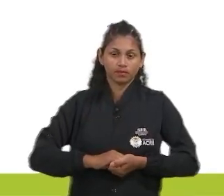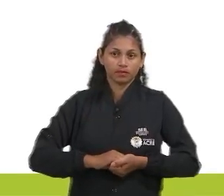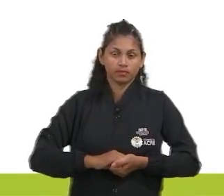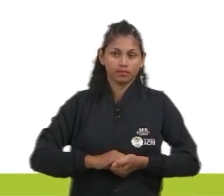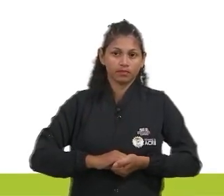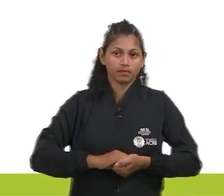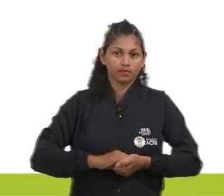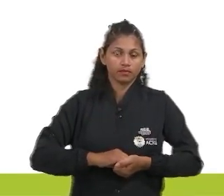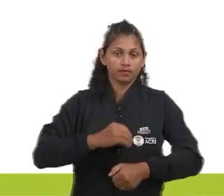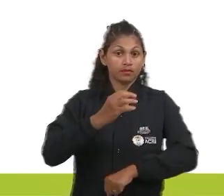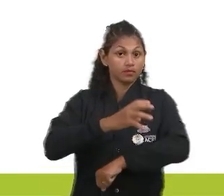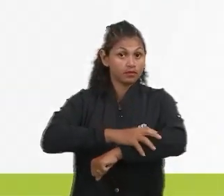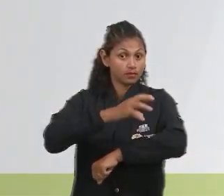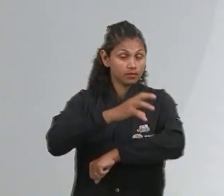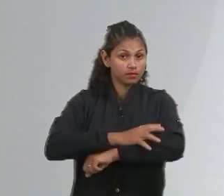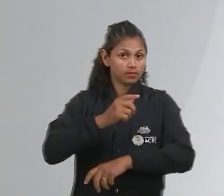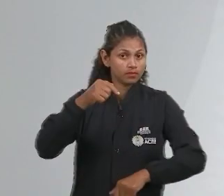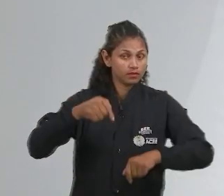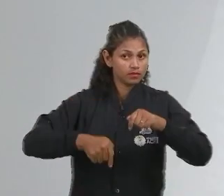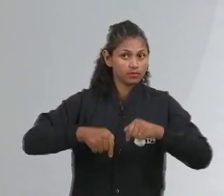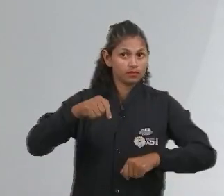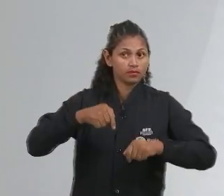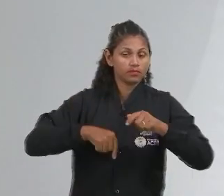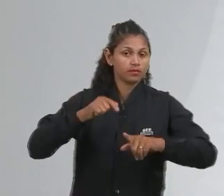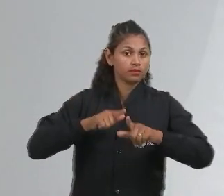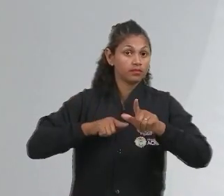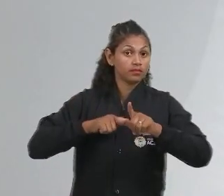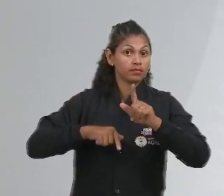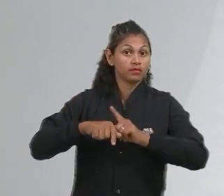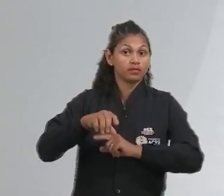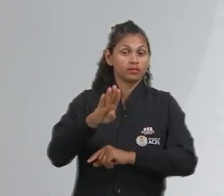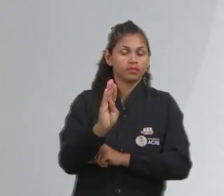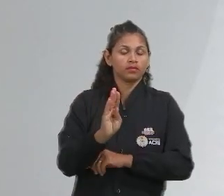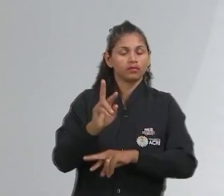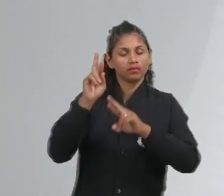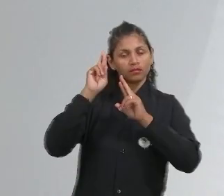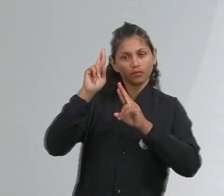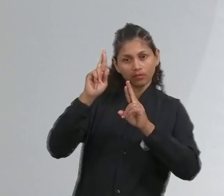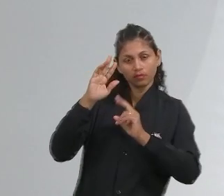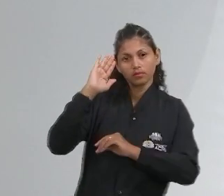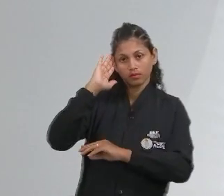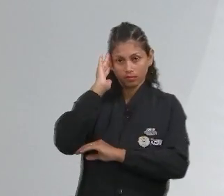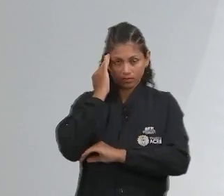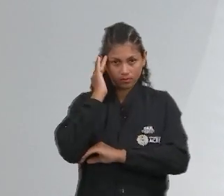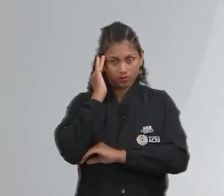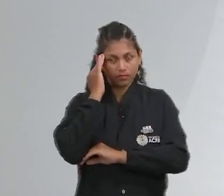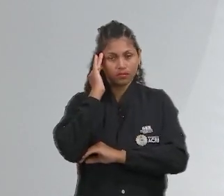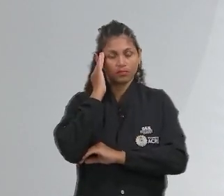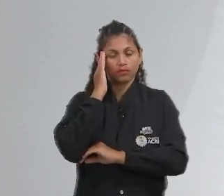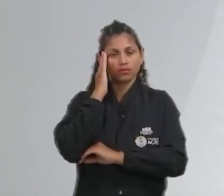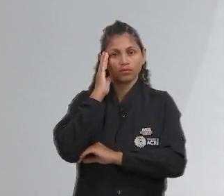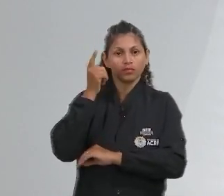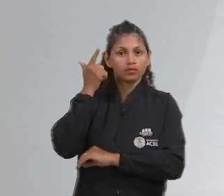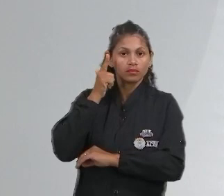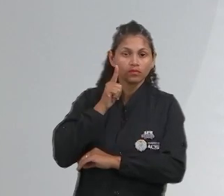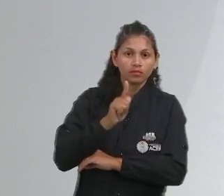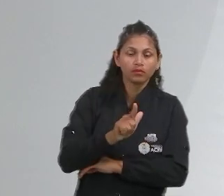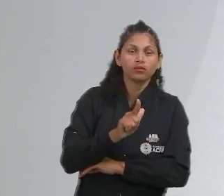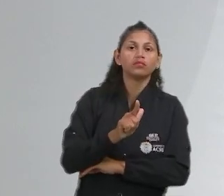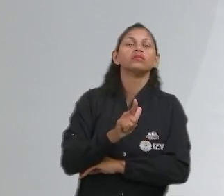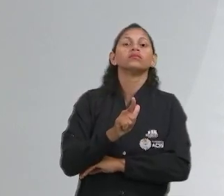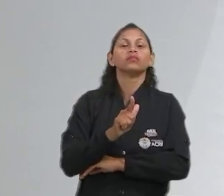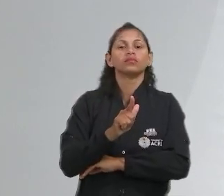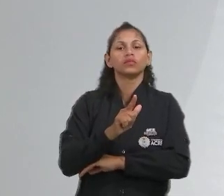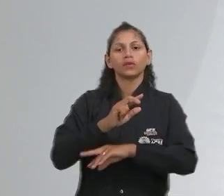função química éster. Espero muito que vocês tenham compreendido, tenham conseguido aí